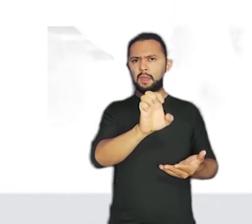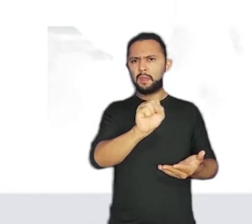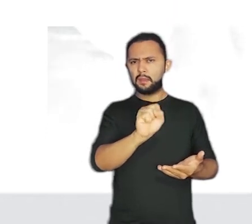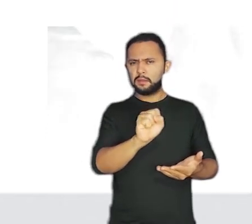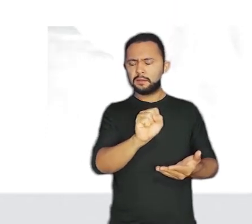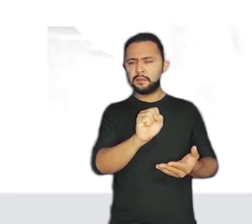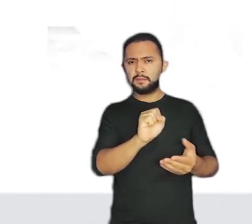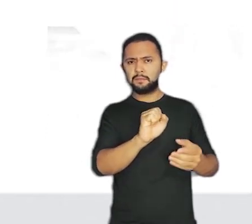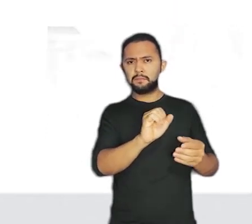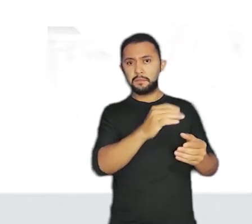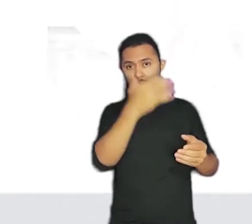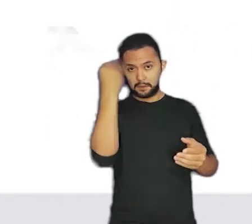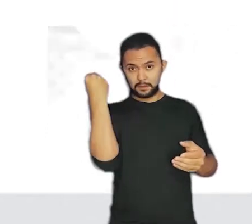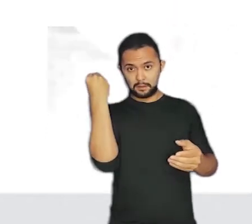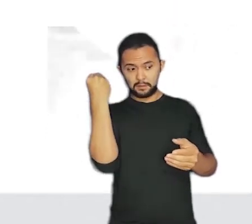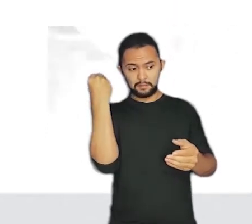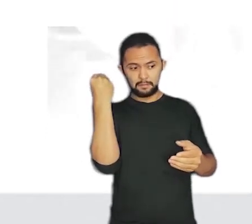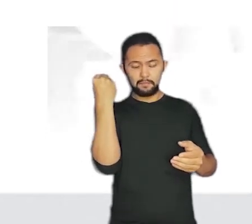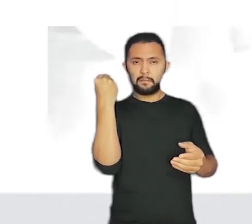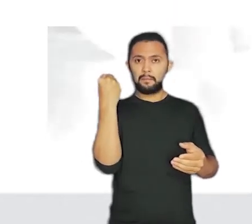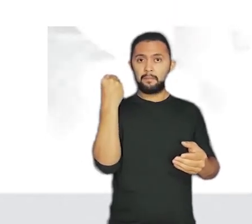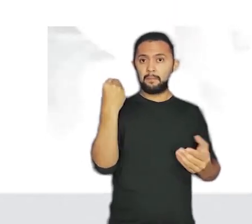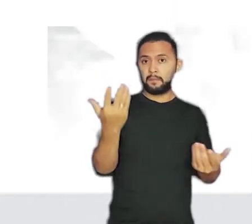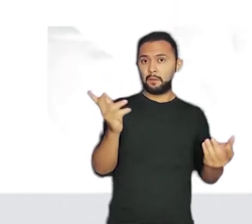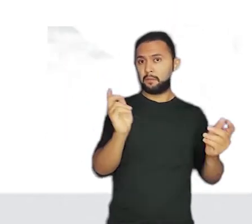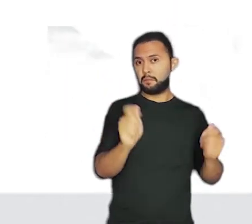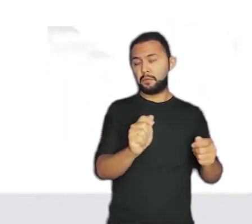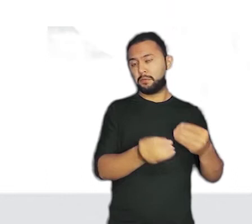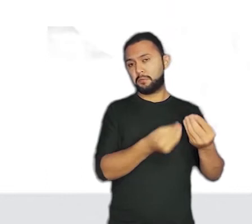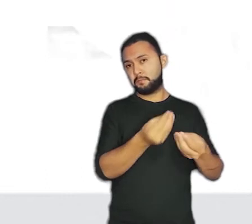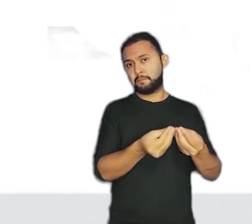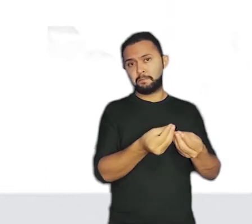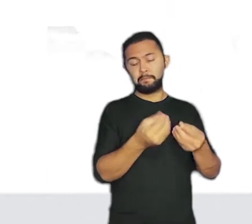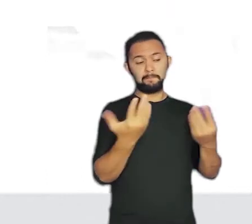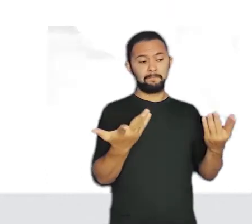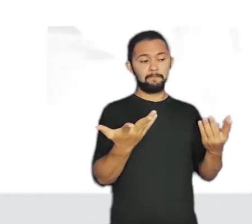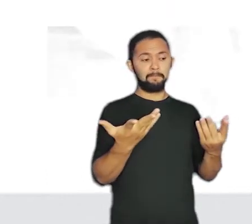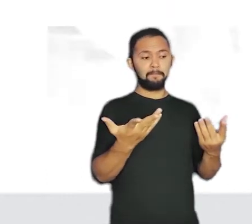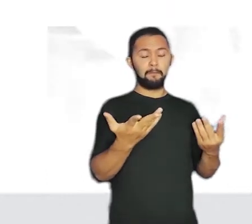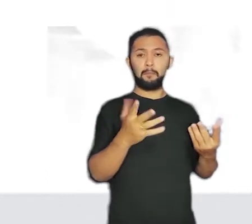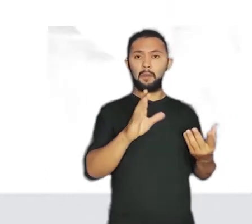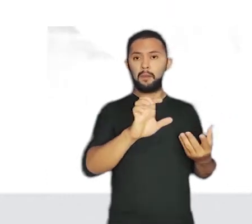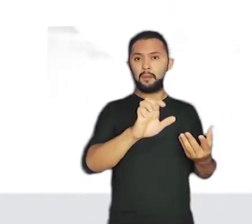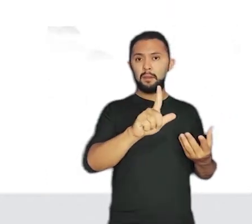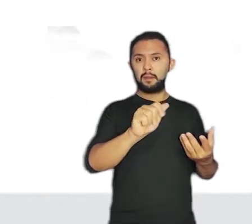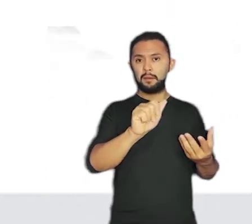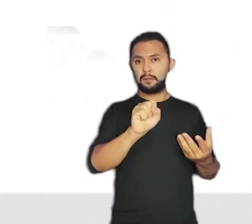esqueceram. Posso, perfeitamente. Também concordo que pode dizer que foram eles. Mas eu também posso dizer que foram elas,